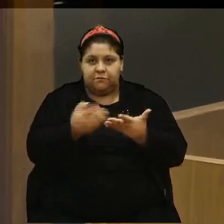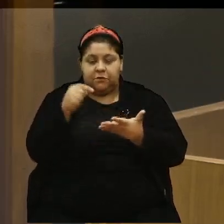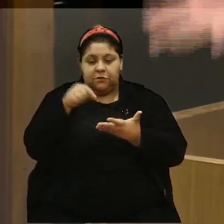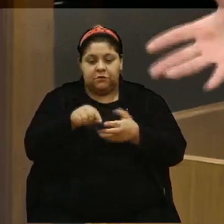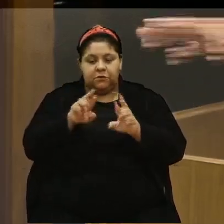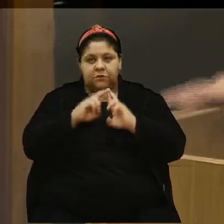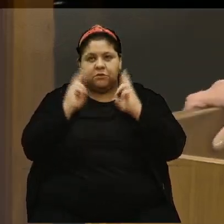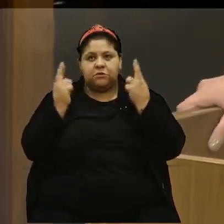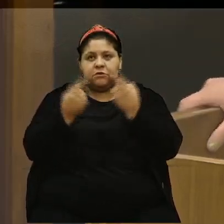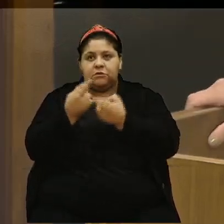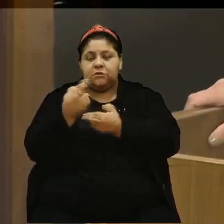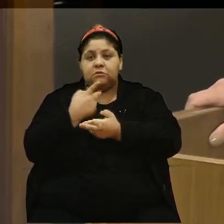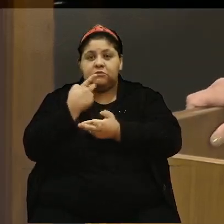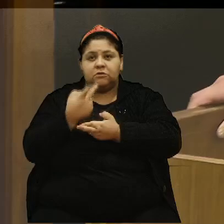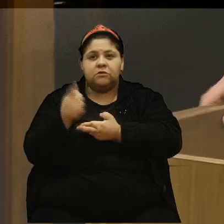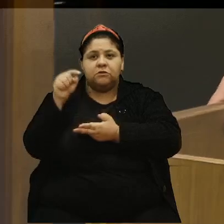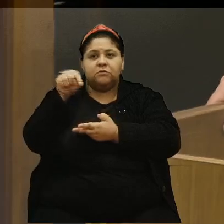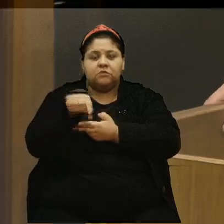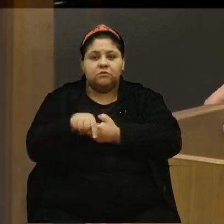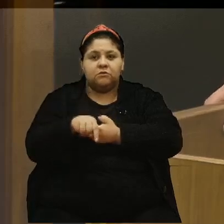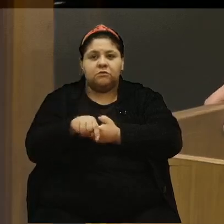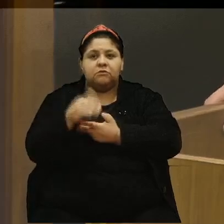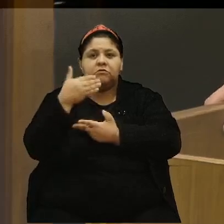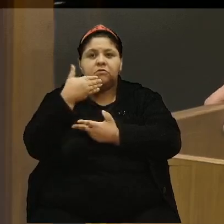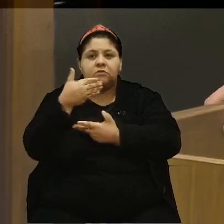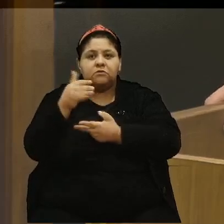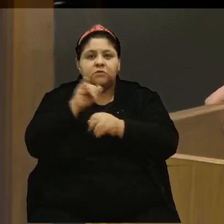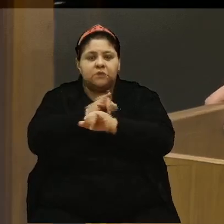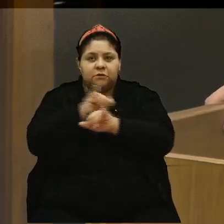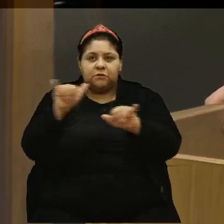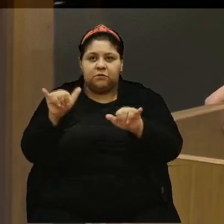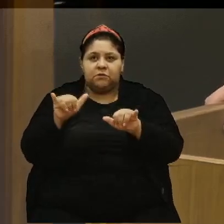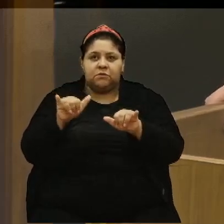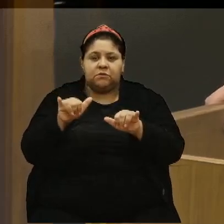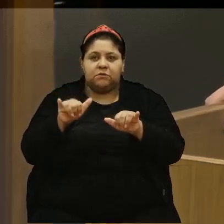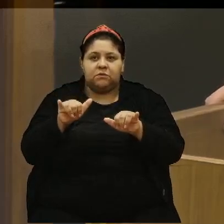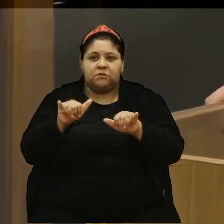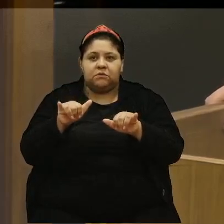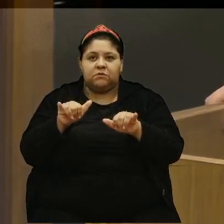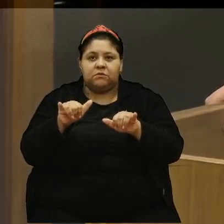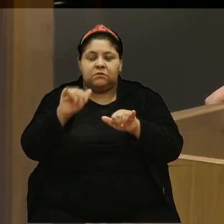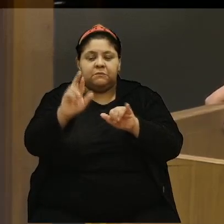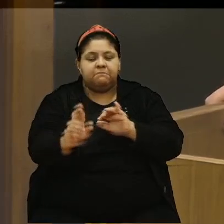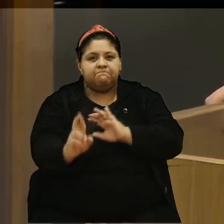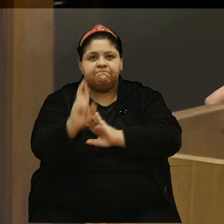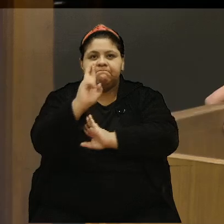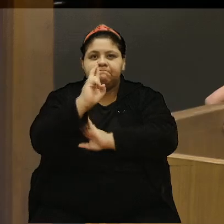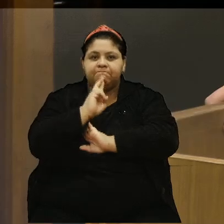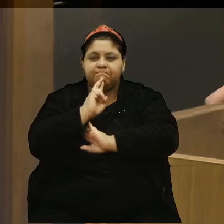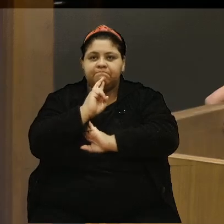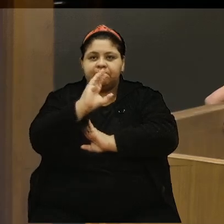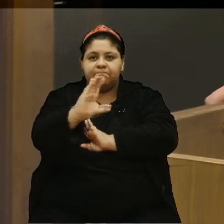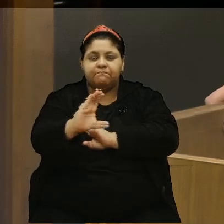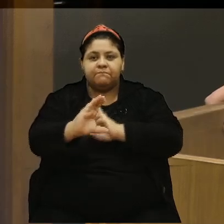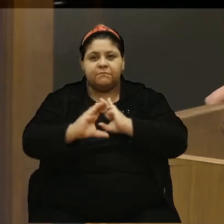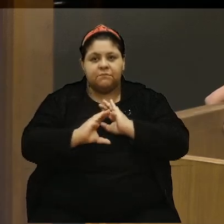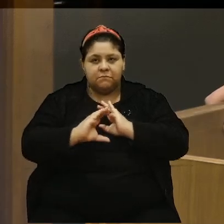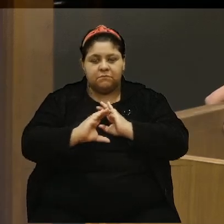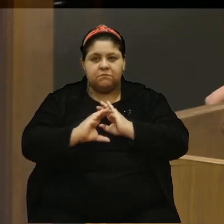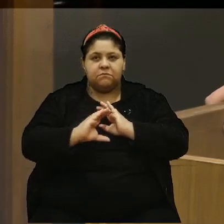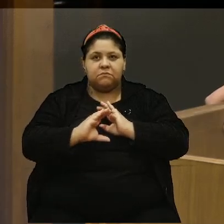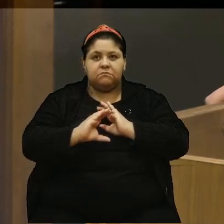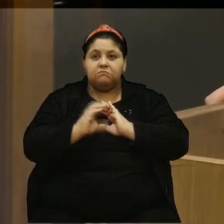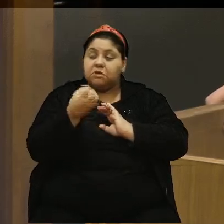reunião eu disse que nós traríamos esse pedido de informações e a resposta da coordenadora foi: